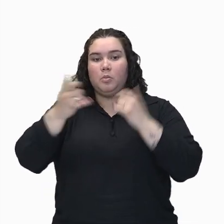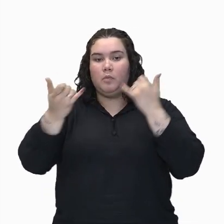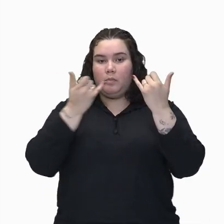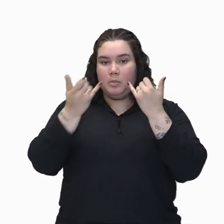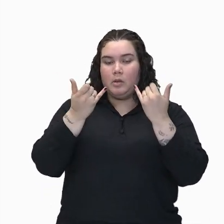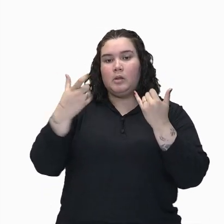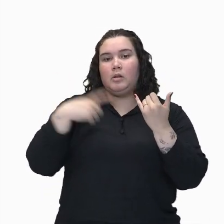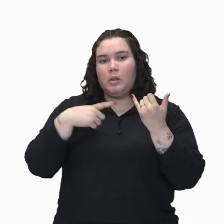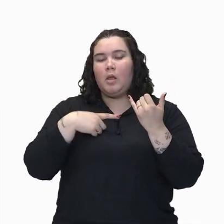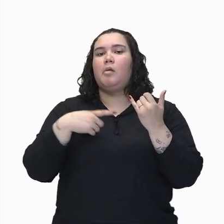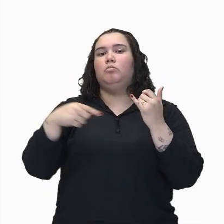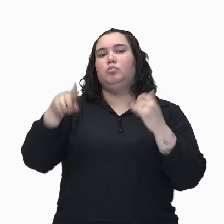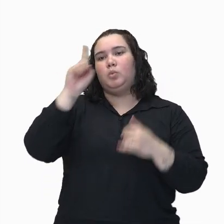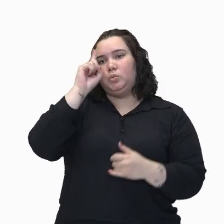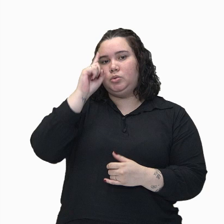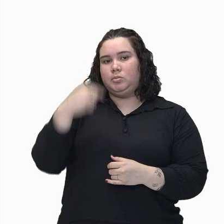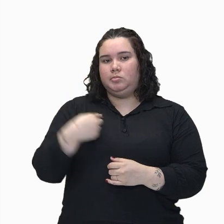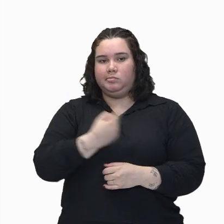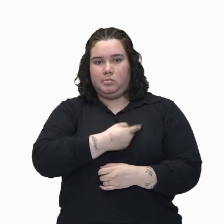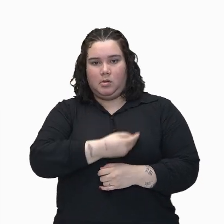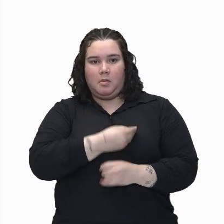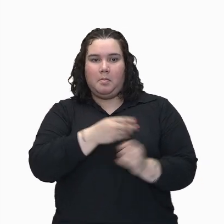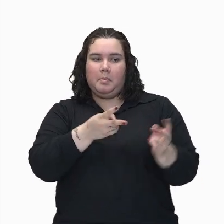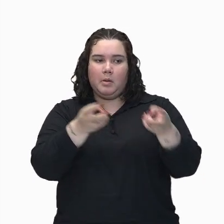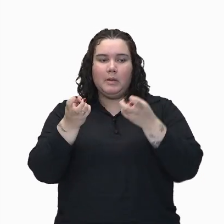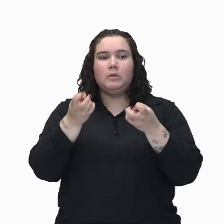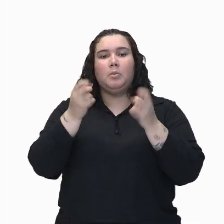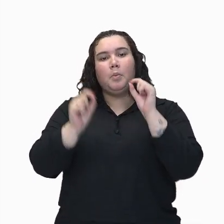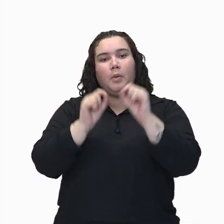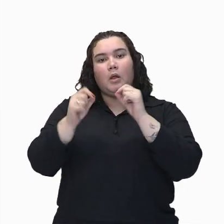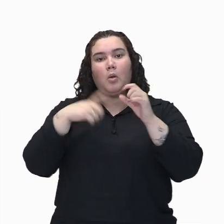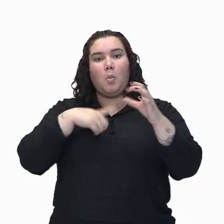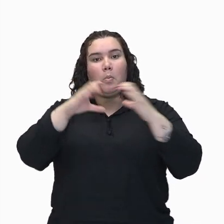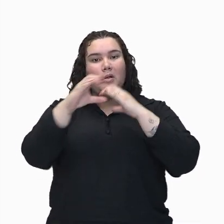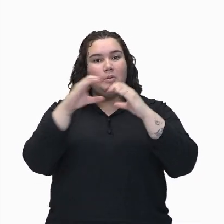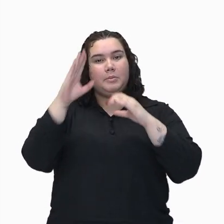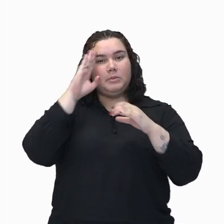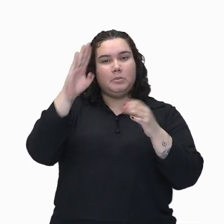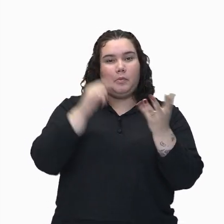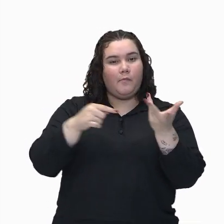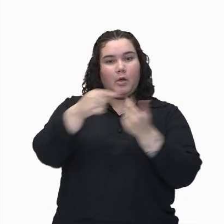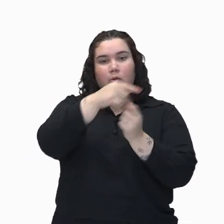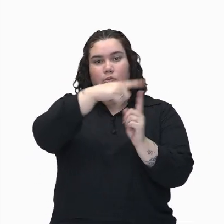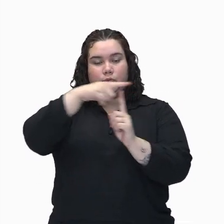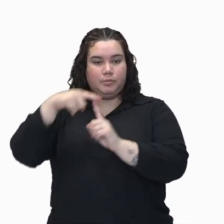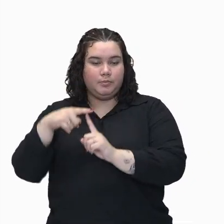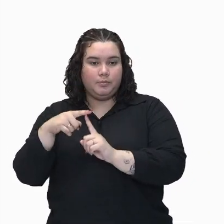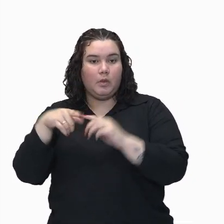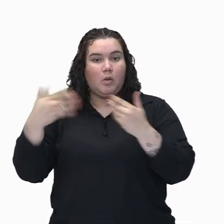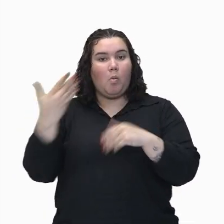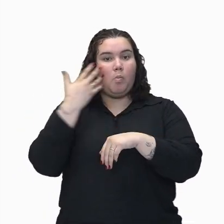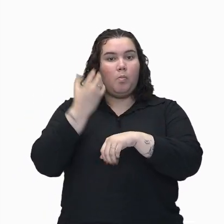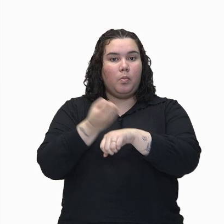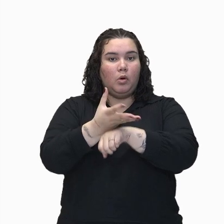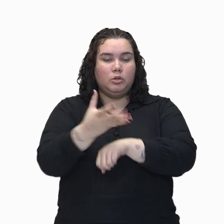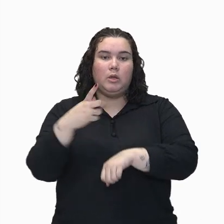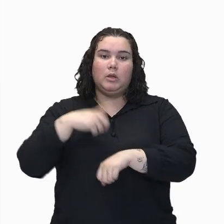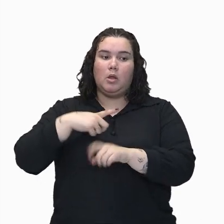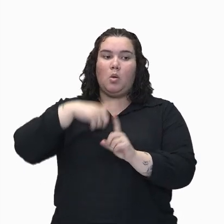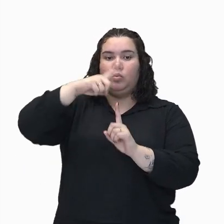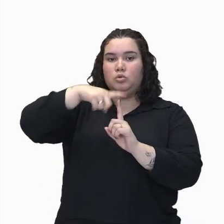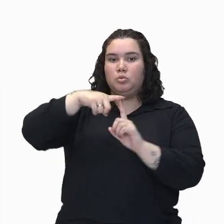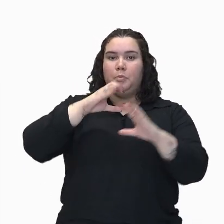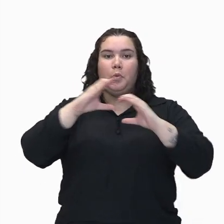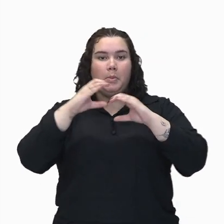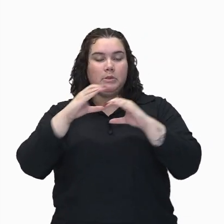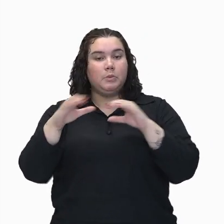está presente em nosso dia a dia, sendo encontrada principalmente nos meios de comunicação. E como o próprio podcast acaba se transformando nessa espécie de meio